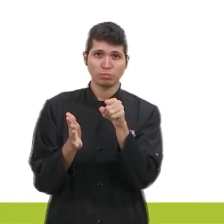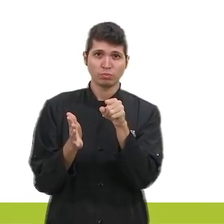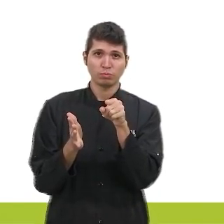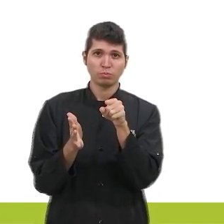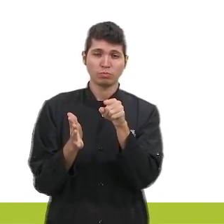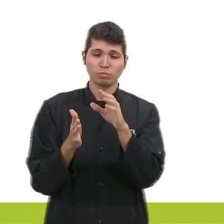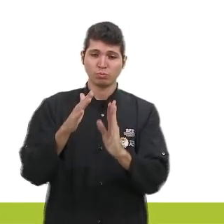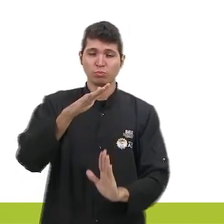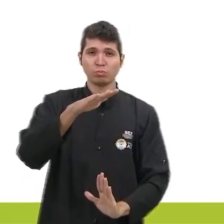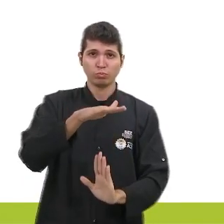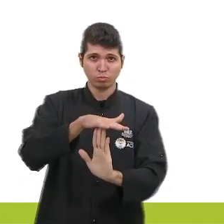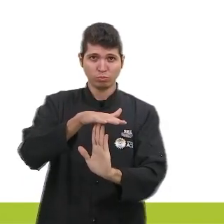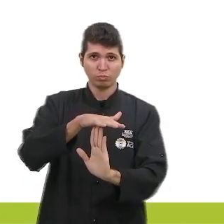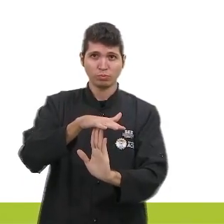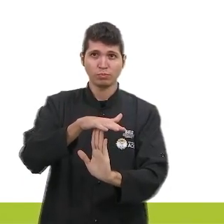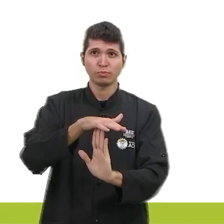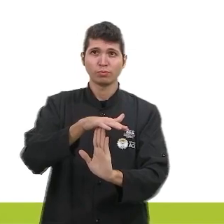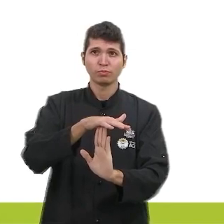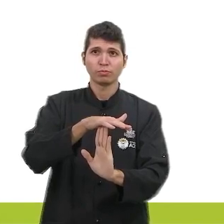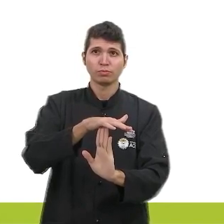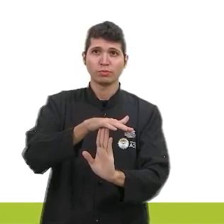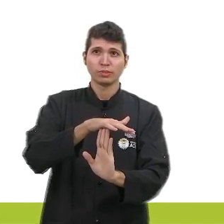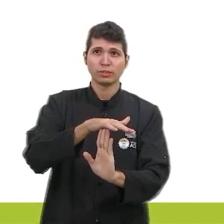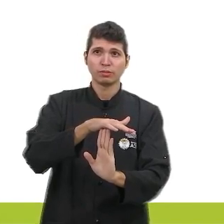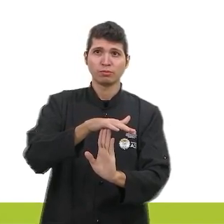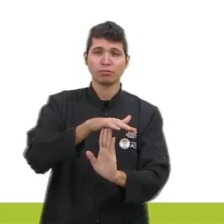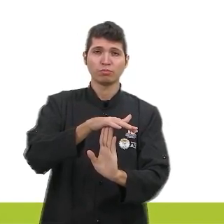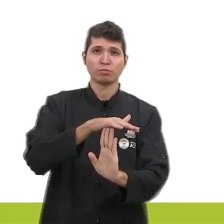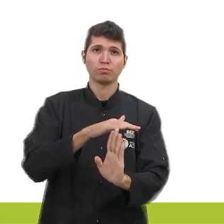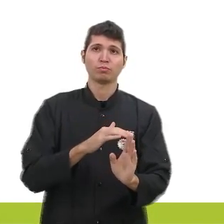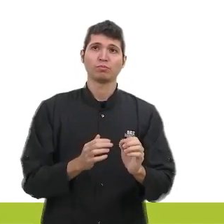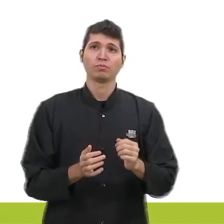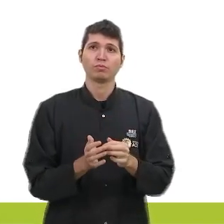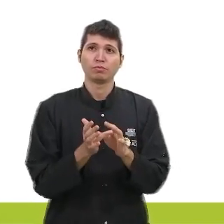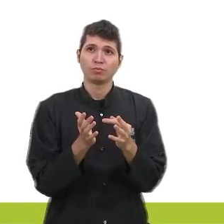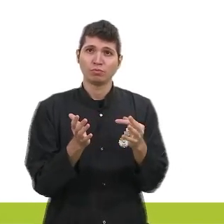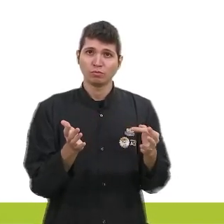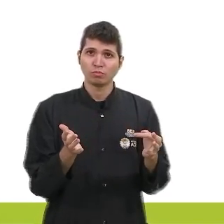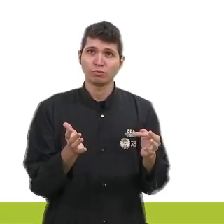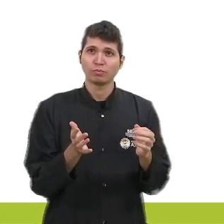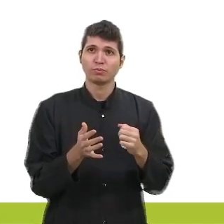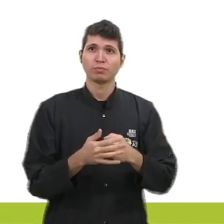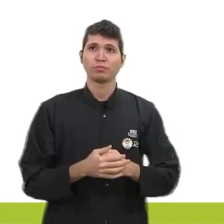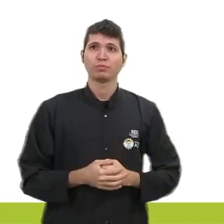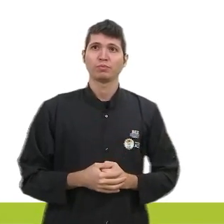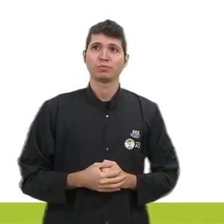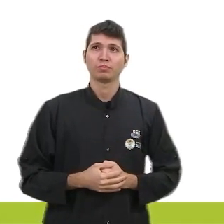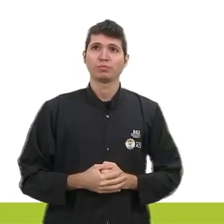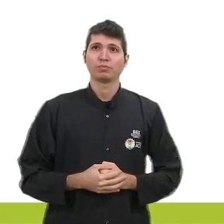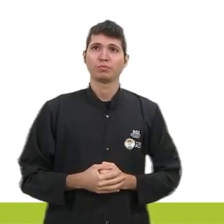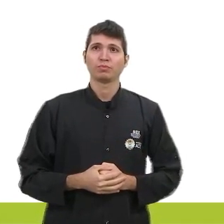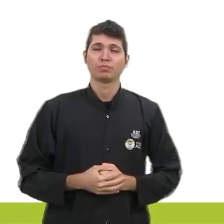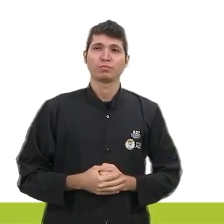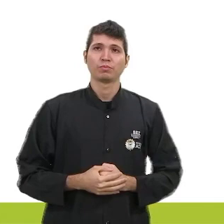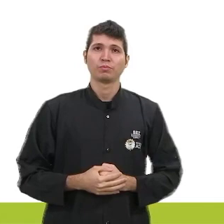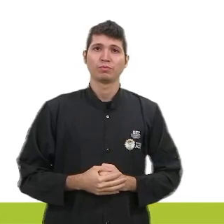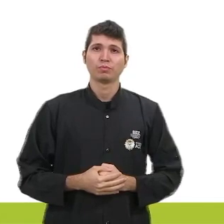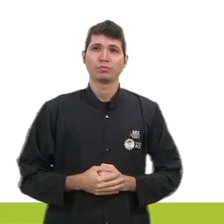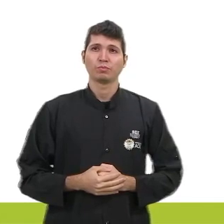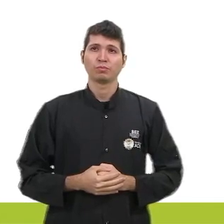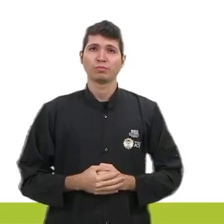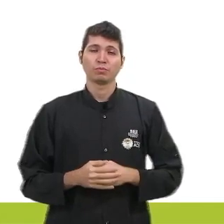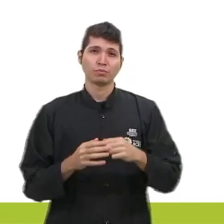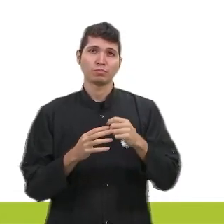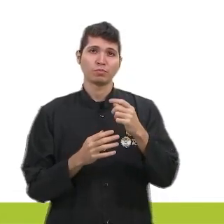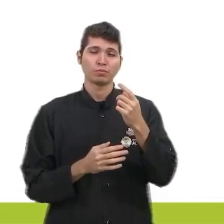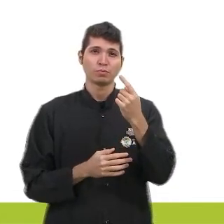de máximo, a gente, ao invés de ter uma função dessa natureza aqui, ó, a gente vai ter uma como essa aqui. Deixa eu voltar um pouquinho para você entender, ó. Tá vendo?